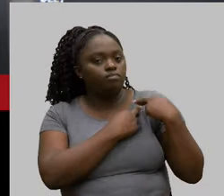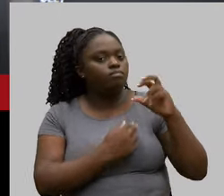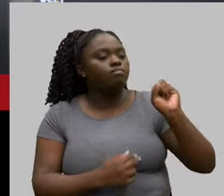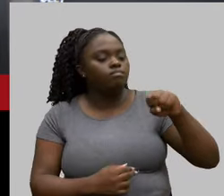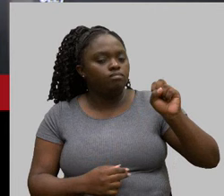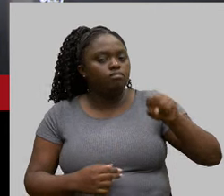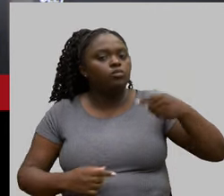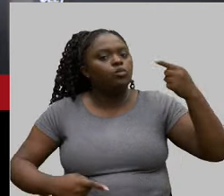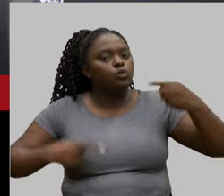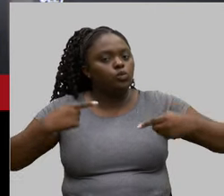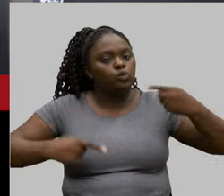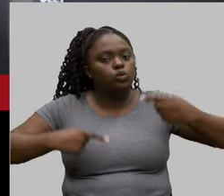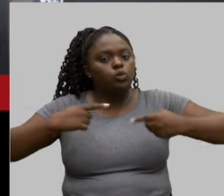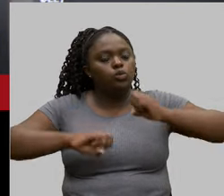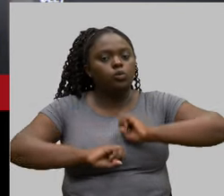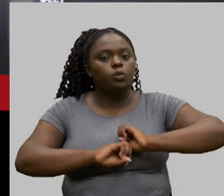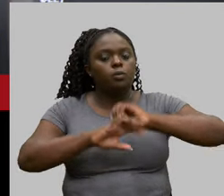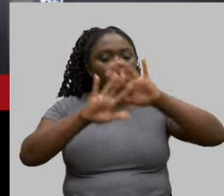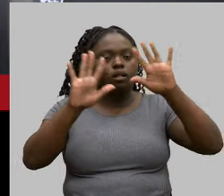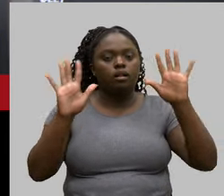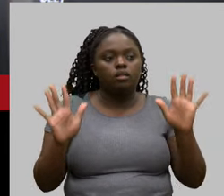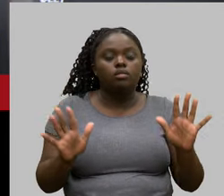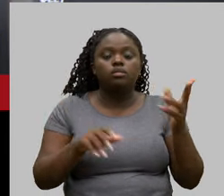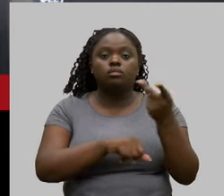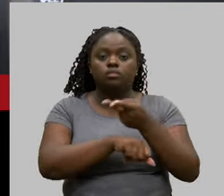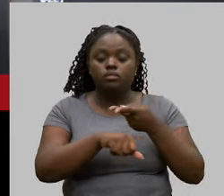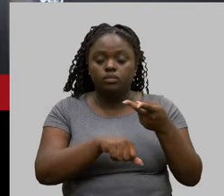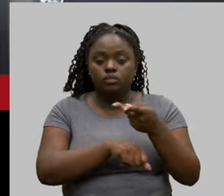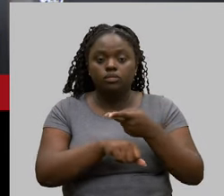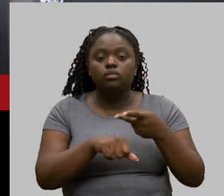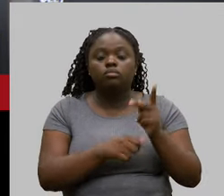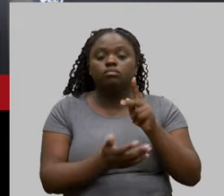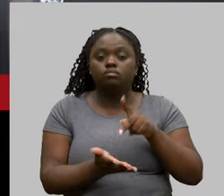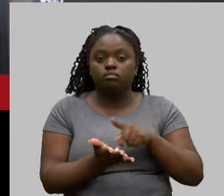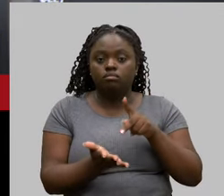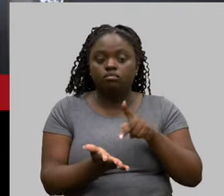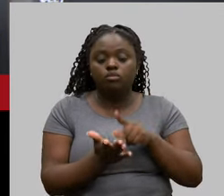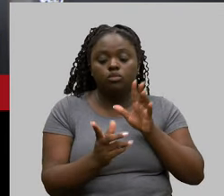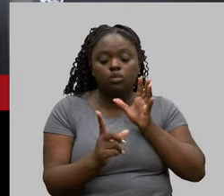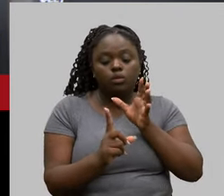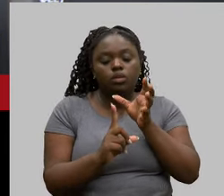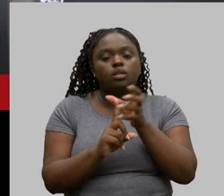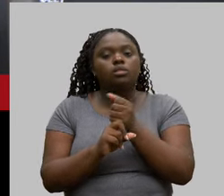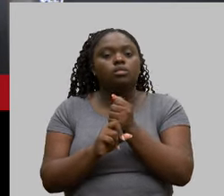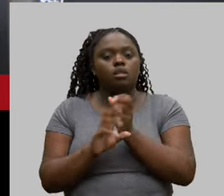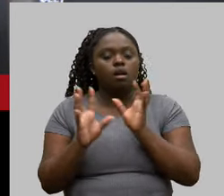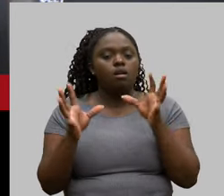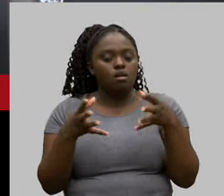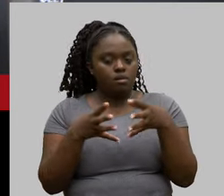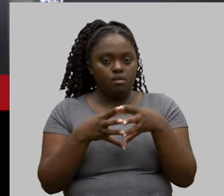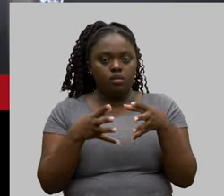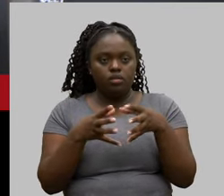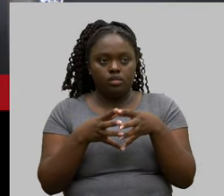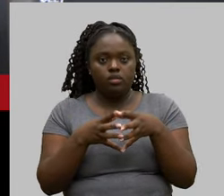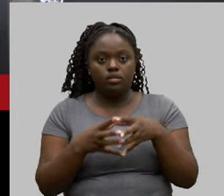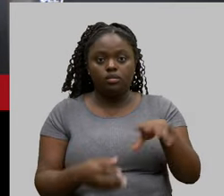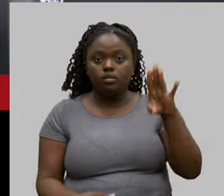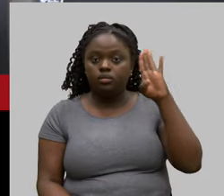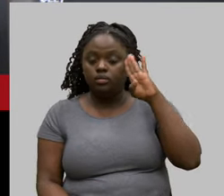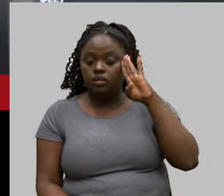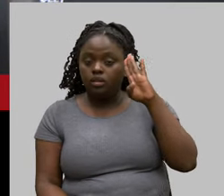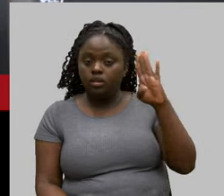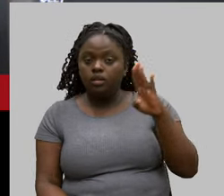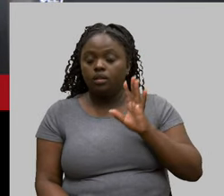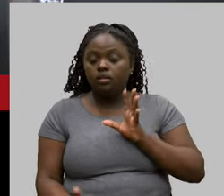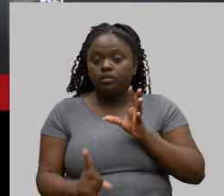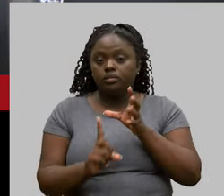clareza e buscando de fato uma proteção coletiva que principalmente protee